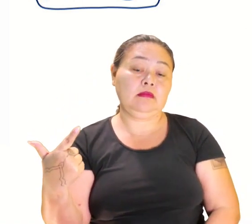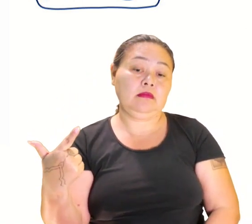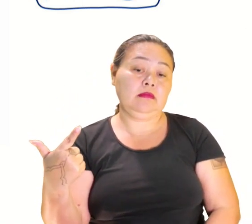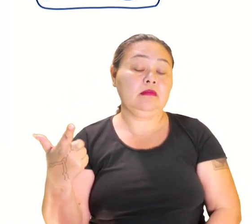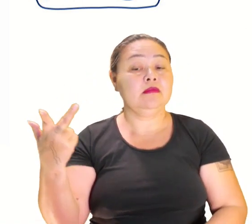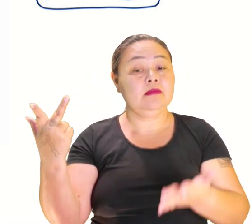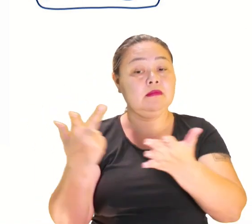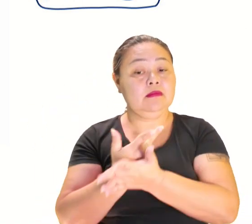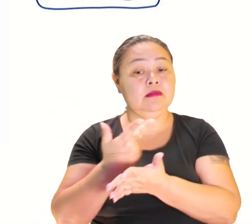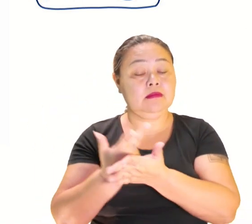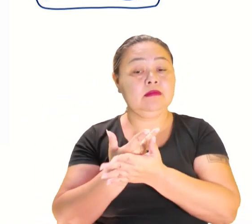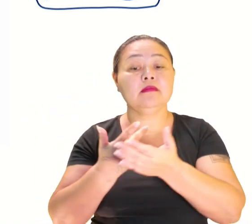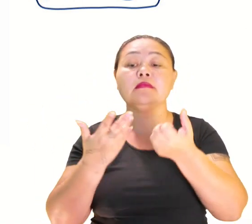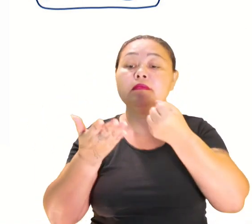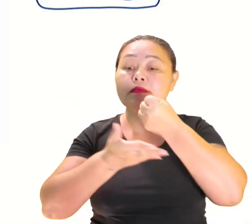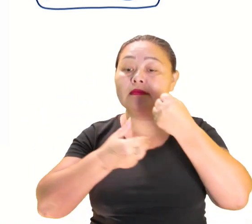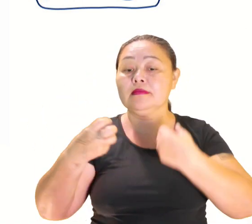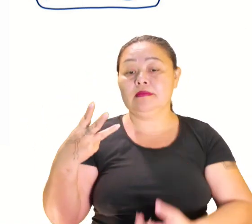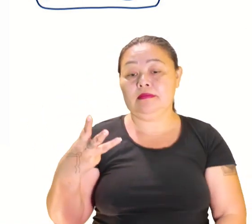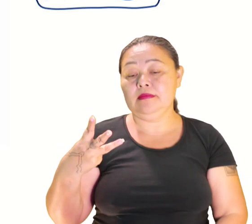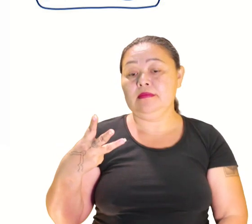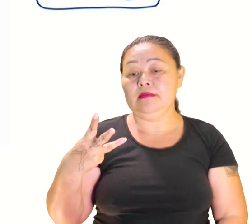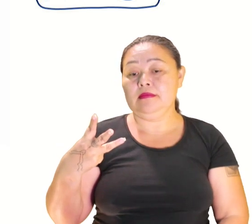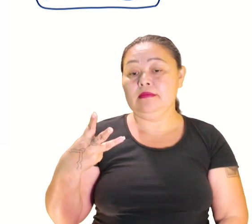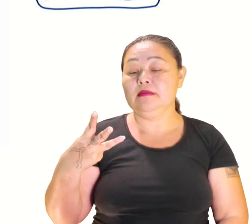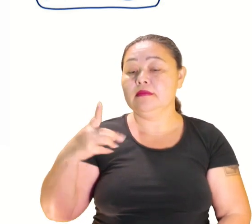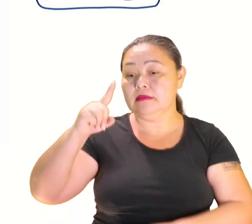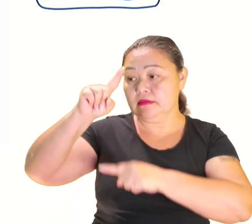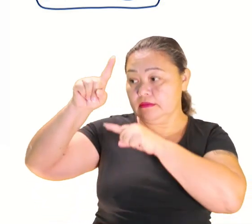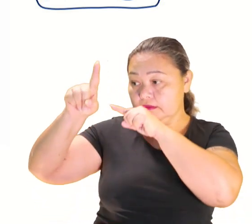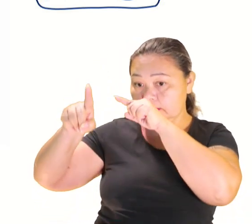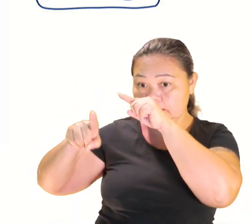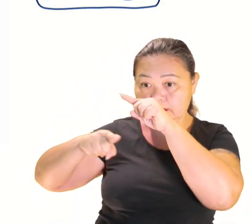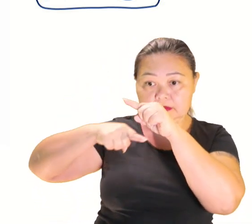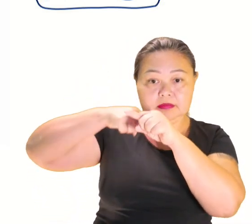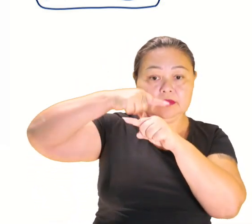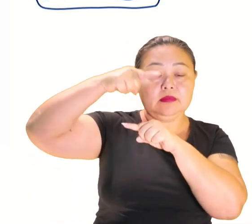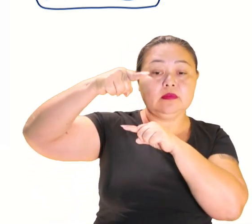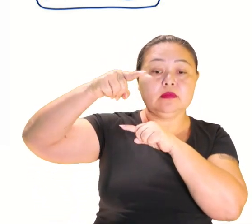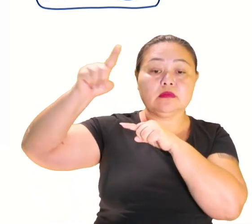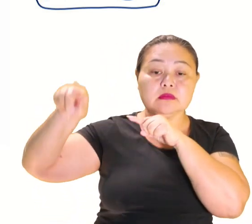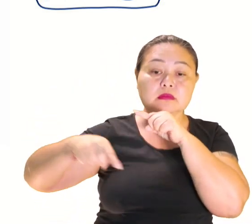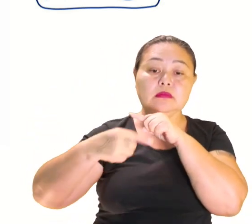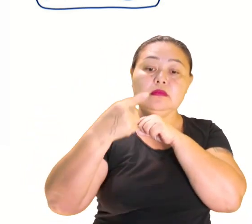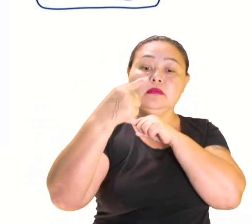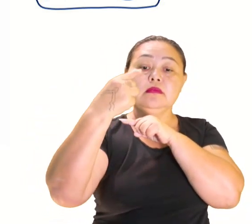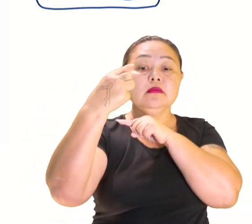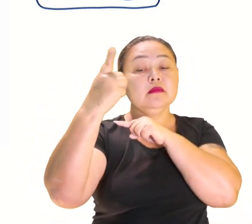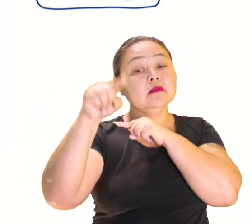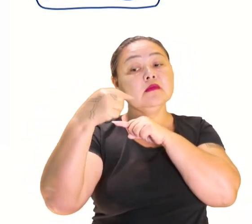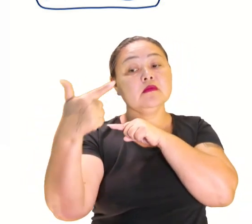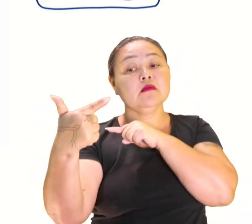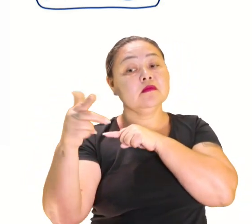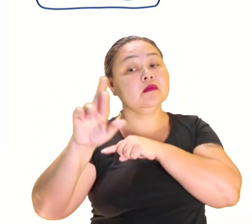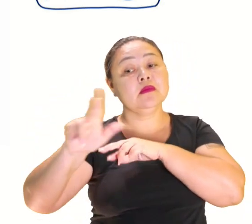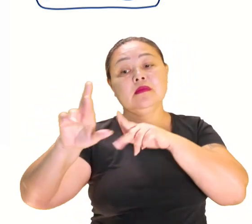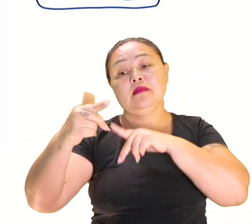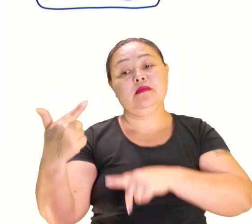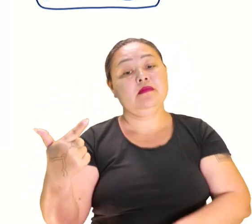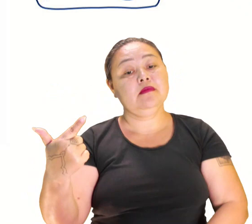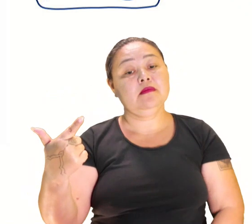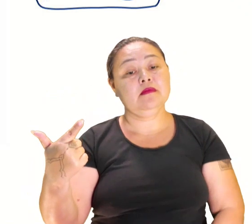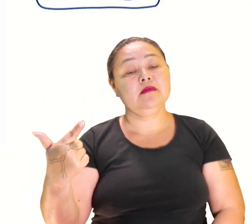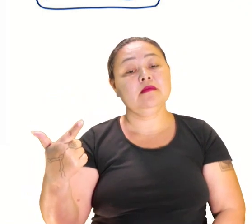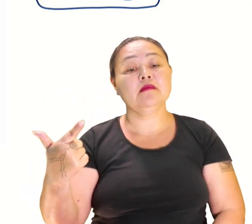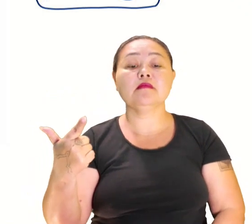Não, tá errado. E a base a gente já sabe que é 3, né? Só que quando a gente faz o giro aqui, ó, 3 elevado a 1 não é 2, né? Então tá